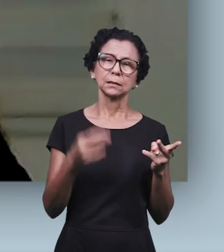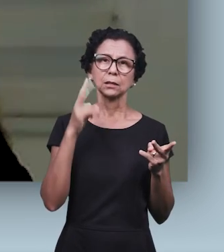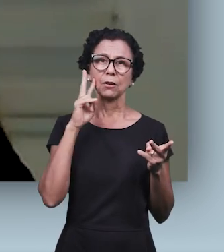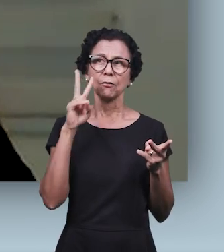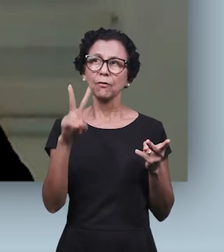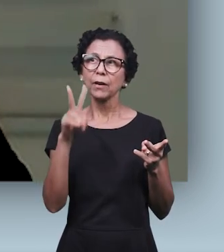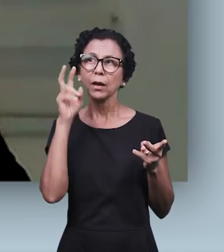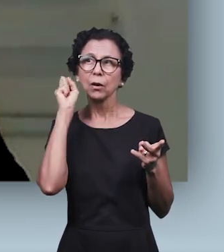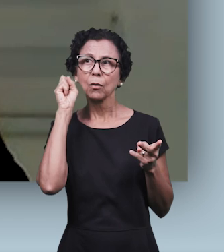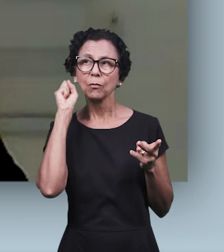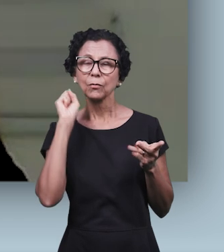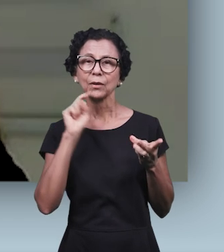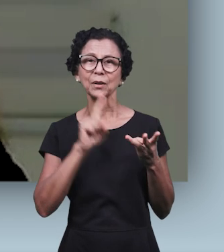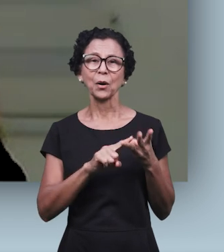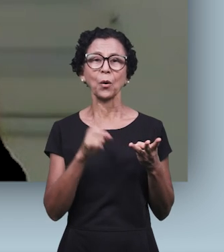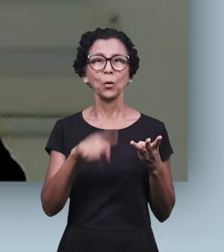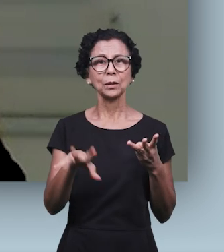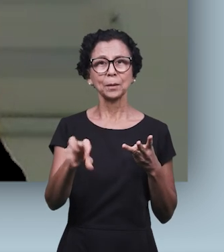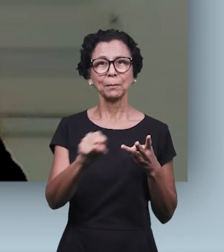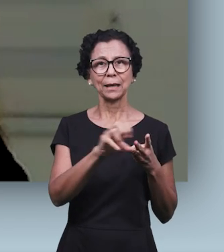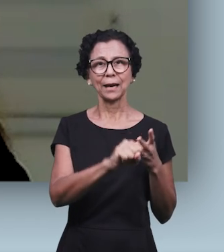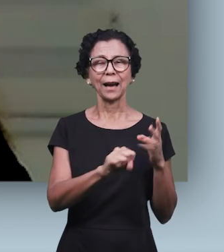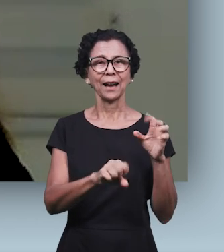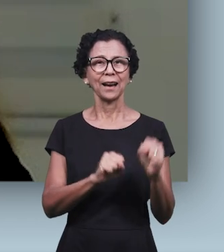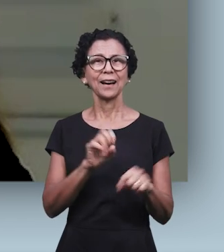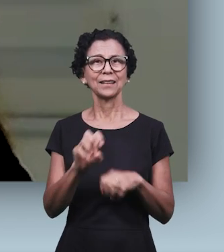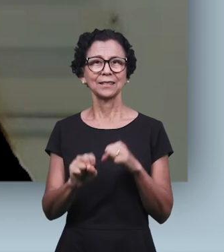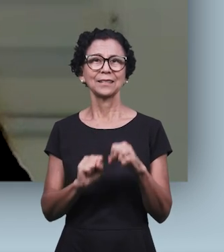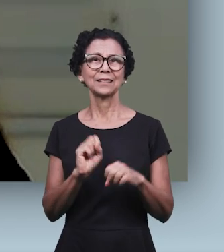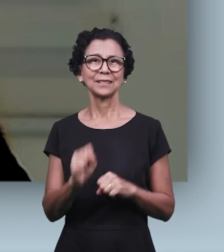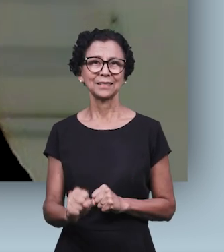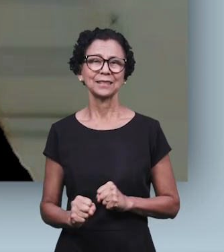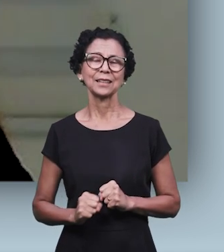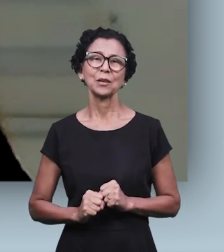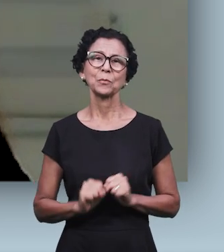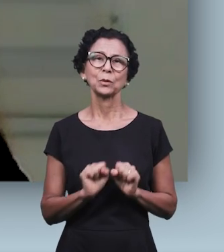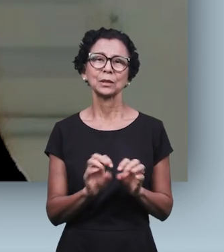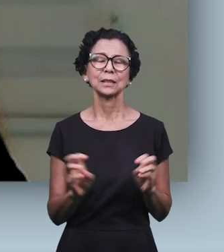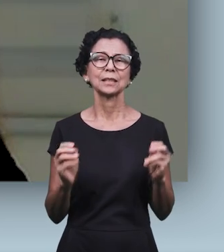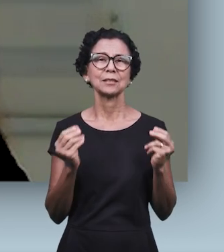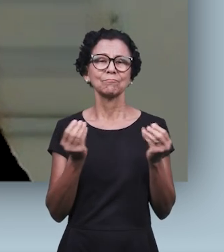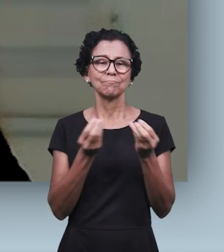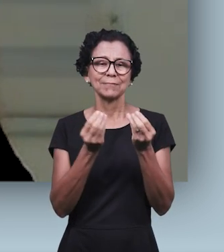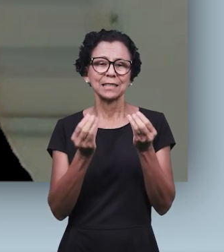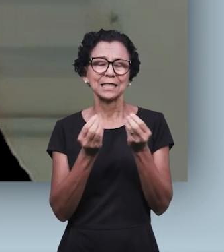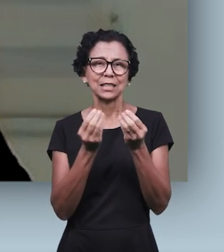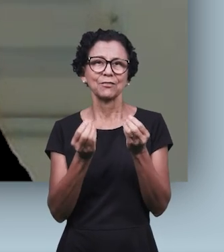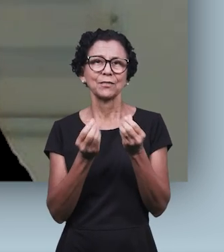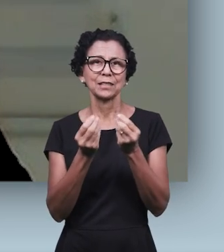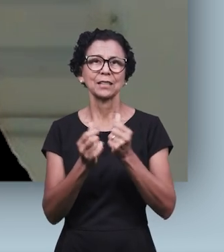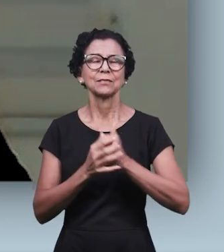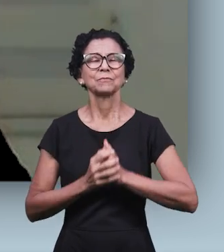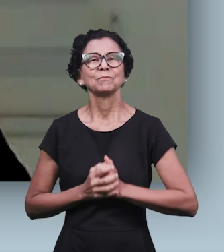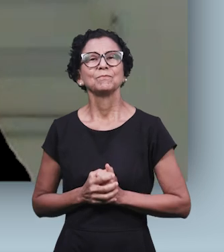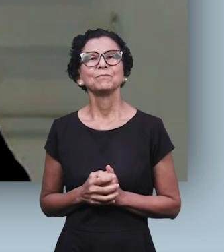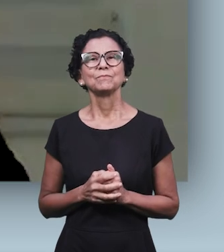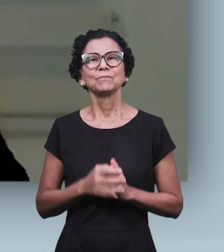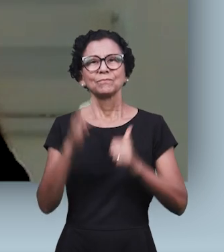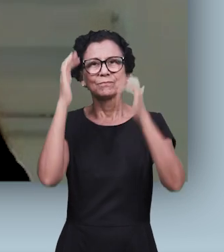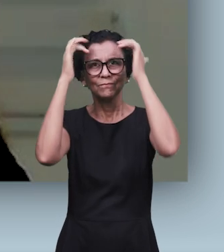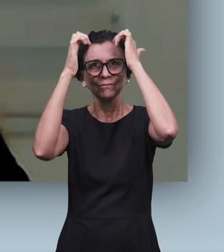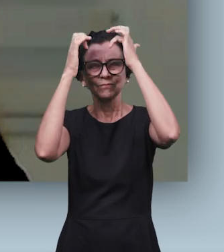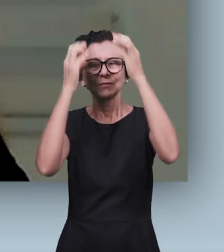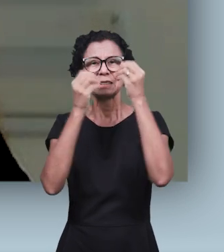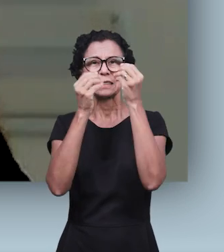ouvir. Tem crianças que precisam manusear, porque elas têm a parte sensorial muitas vezes